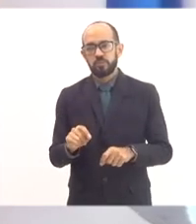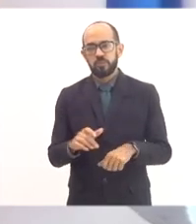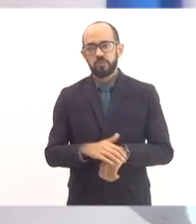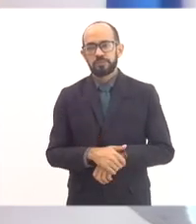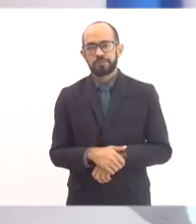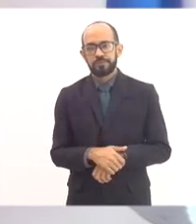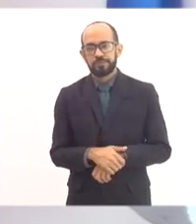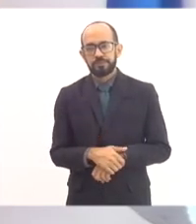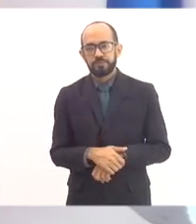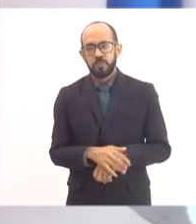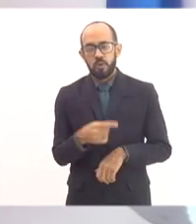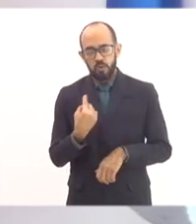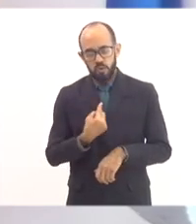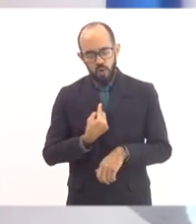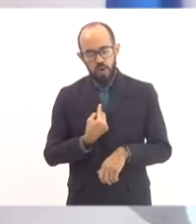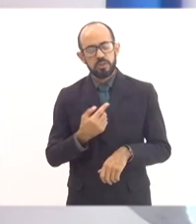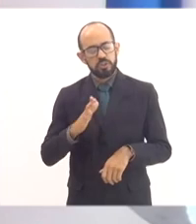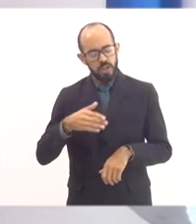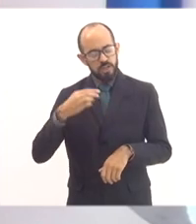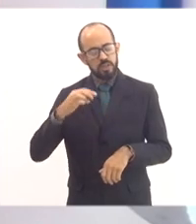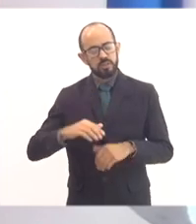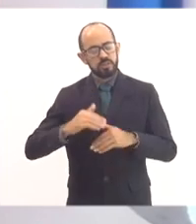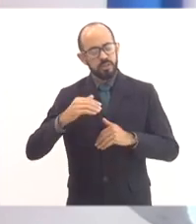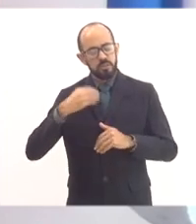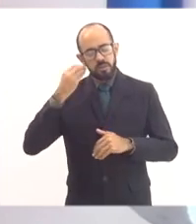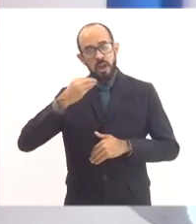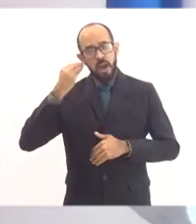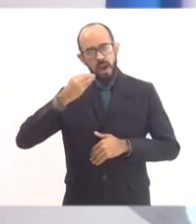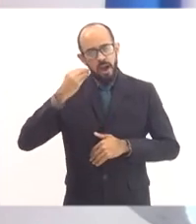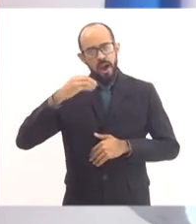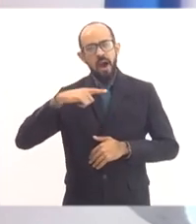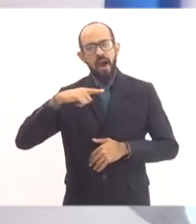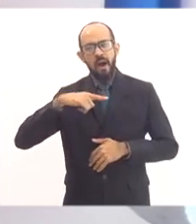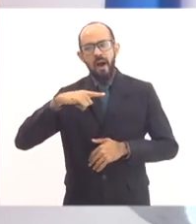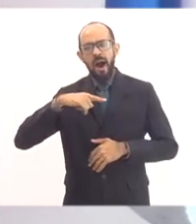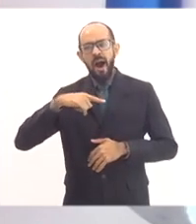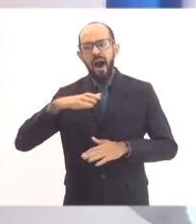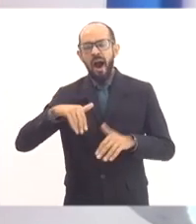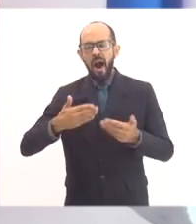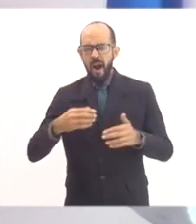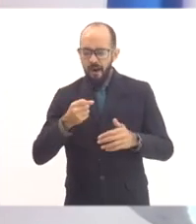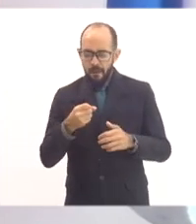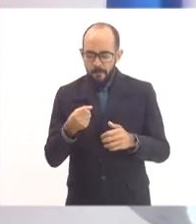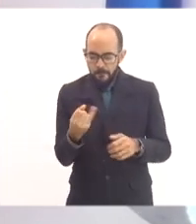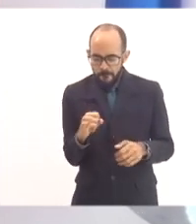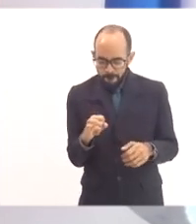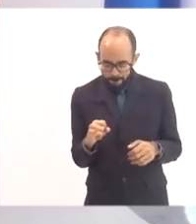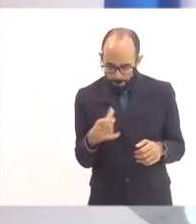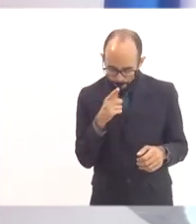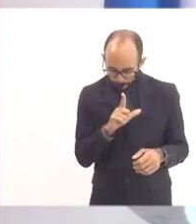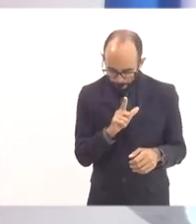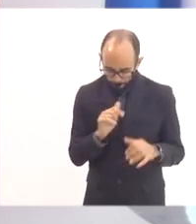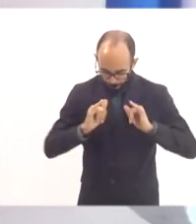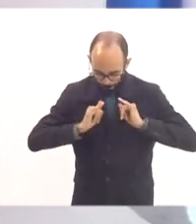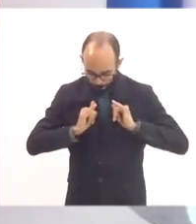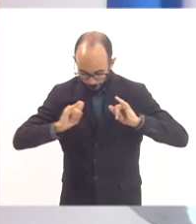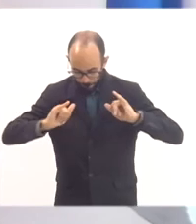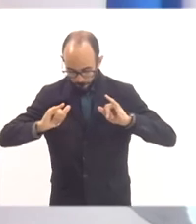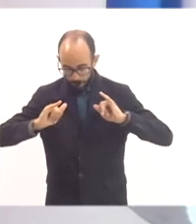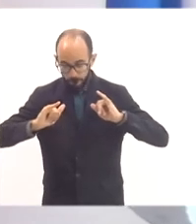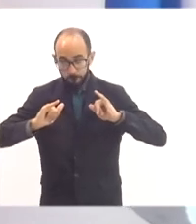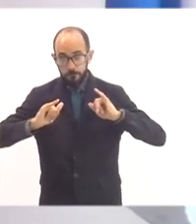essa metáfora, a gente está maduro para essa questão. Então, se a gente iniciar o processo, deixar pronto só para publicar a